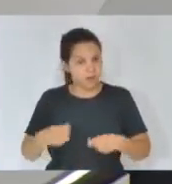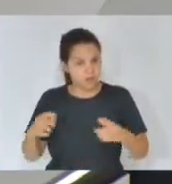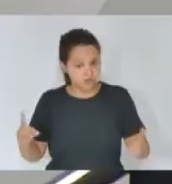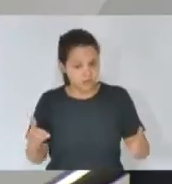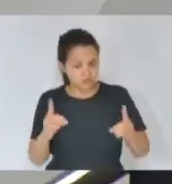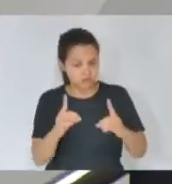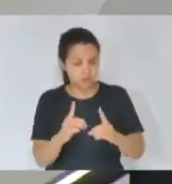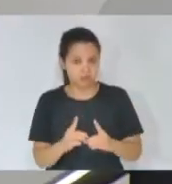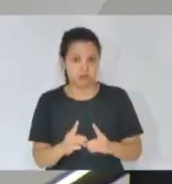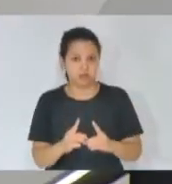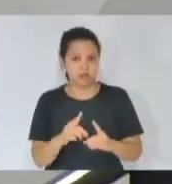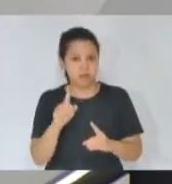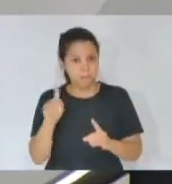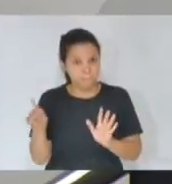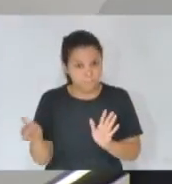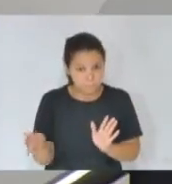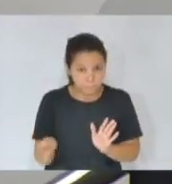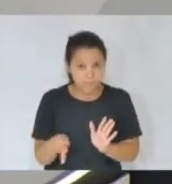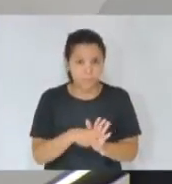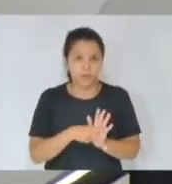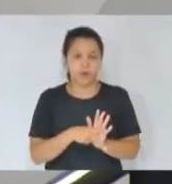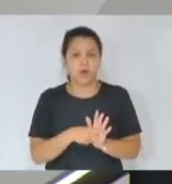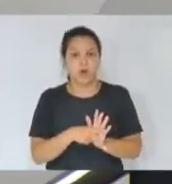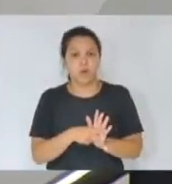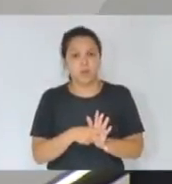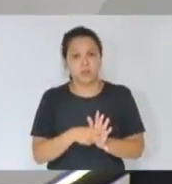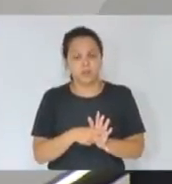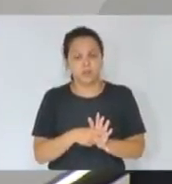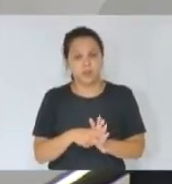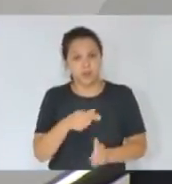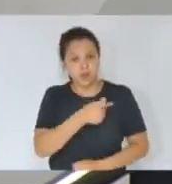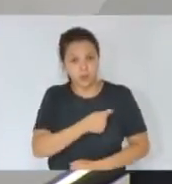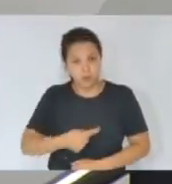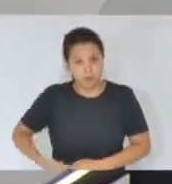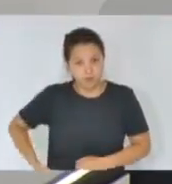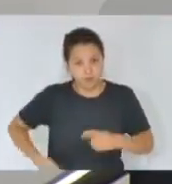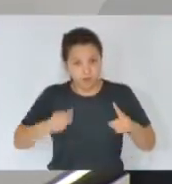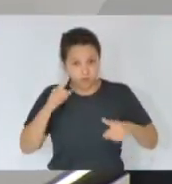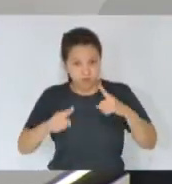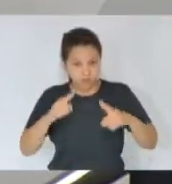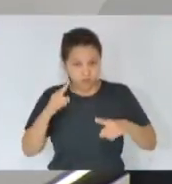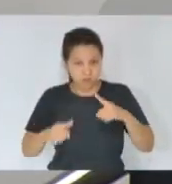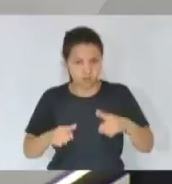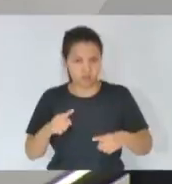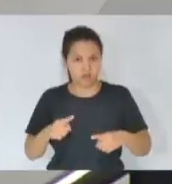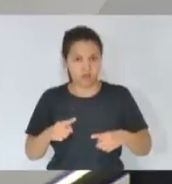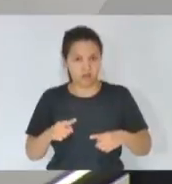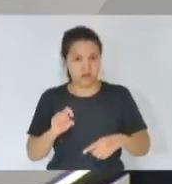é inerente à forma de governo, de governar. Não se governa sem essas ações.